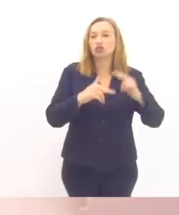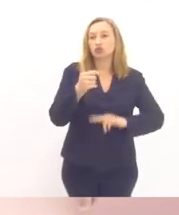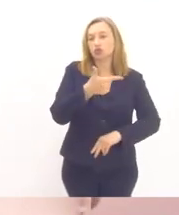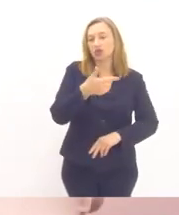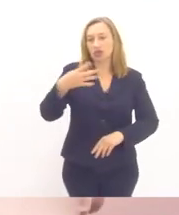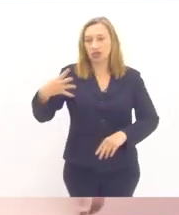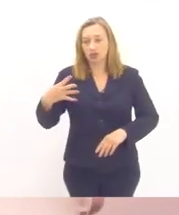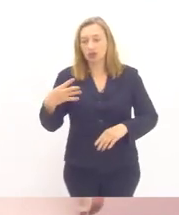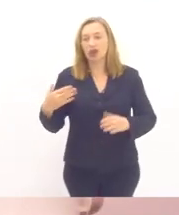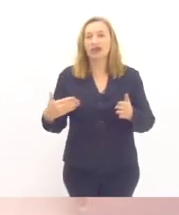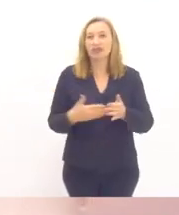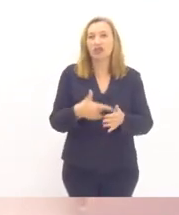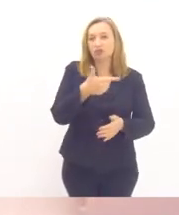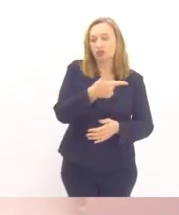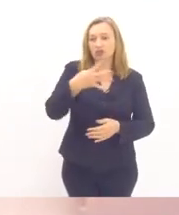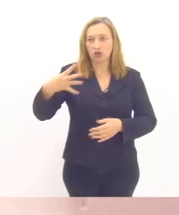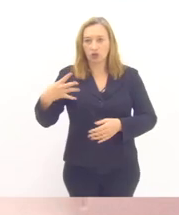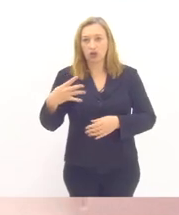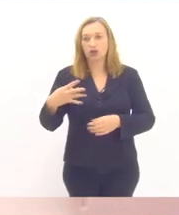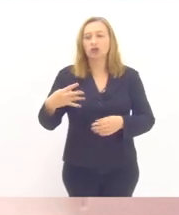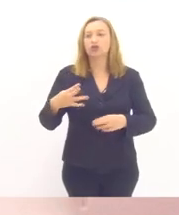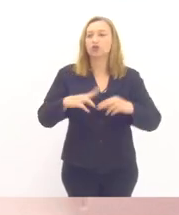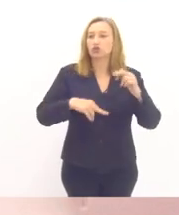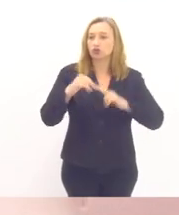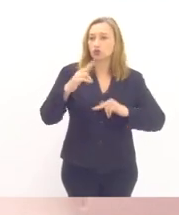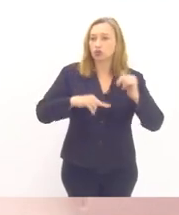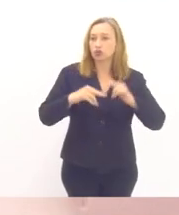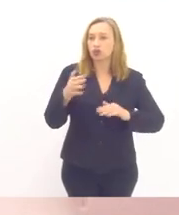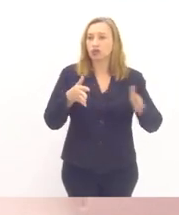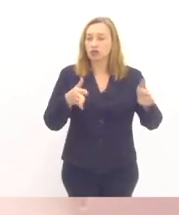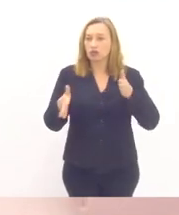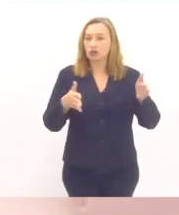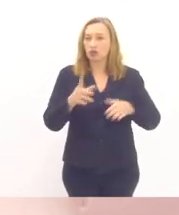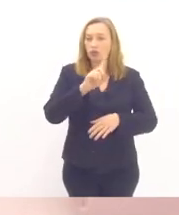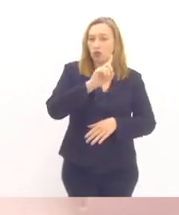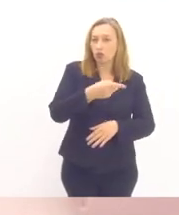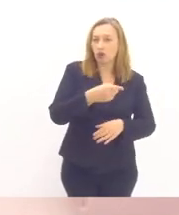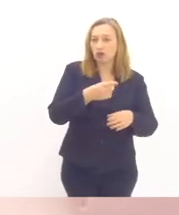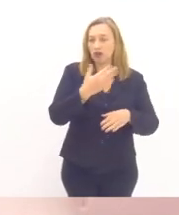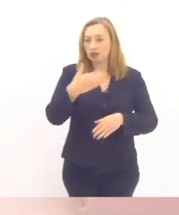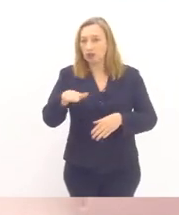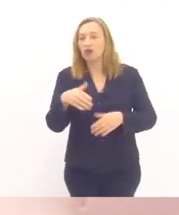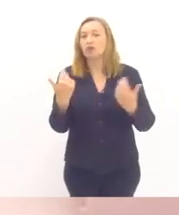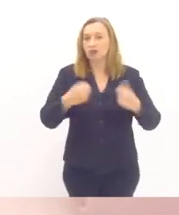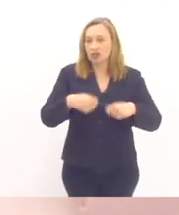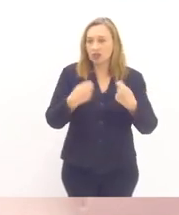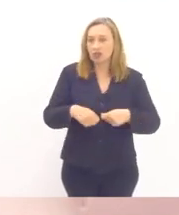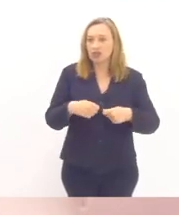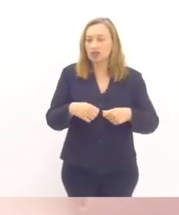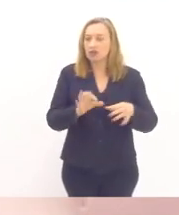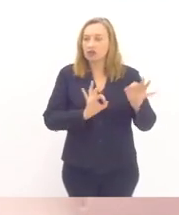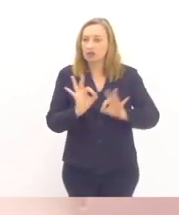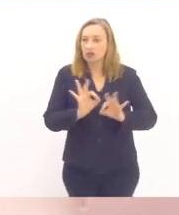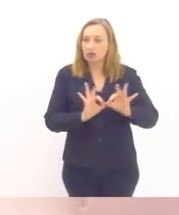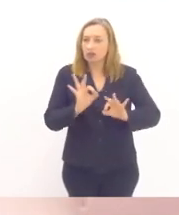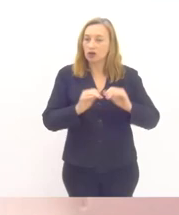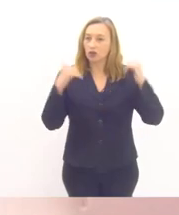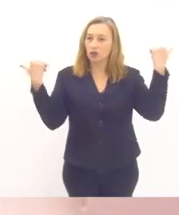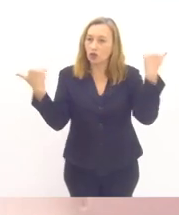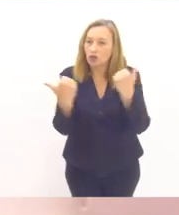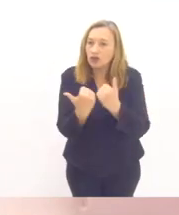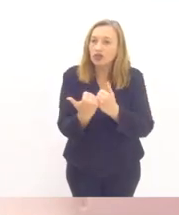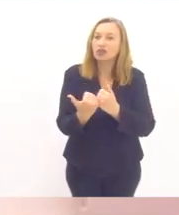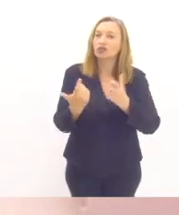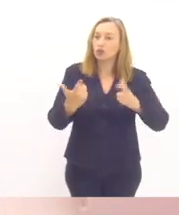até junho de 2024. Portanto, nesse intervalo de tempo de um ano e meio, é o que se precisa para fazer as conferências locais, as conferências